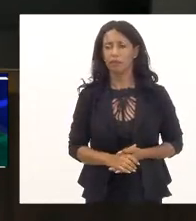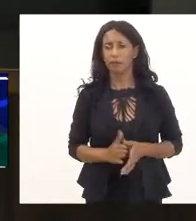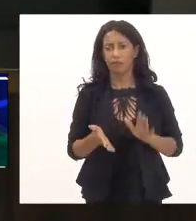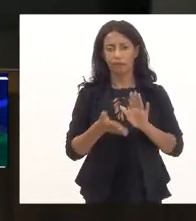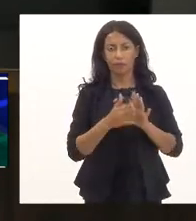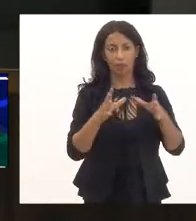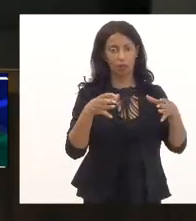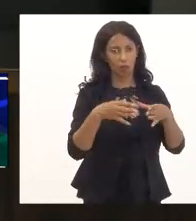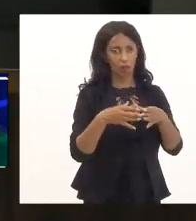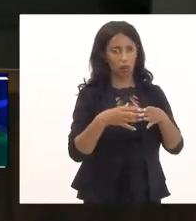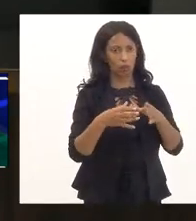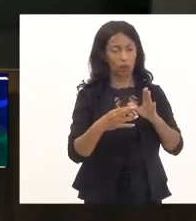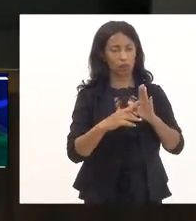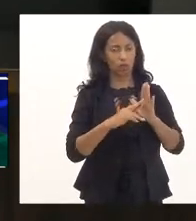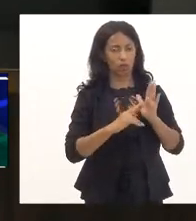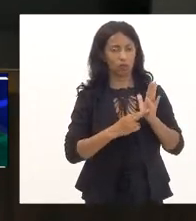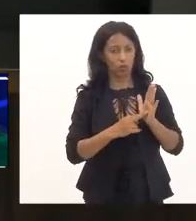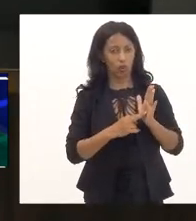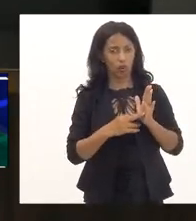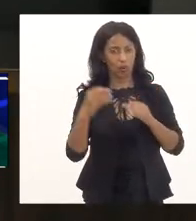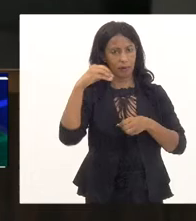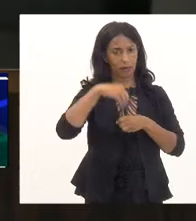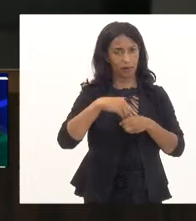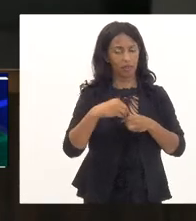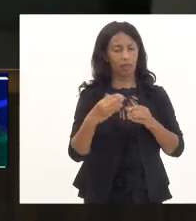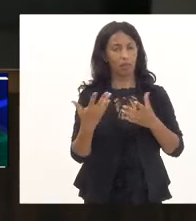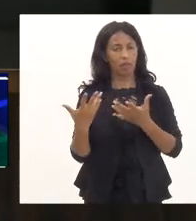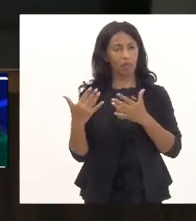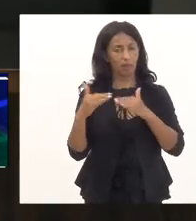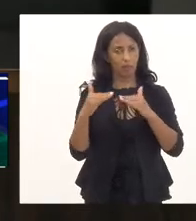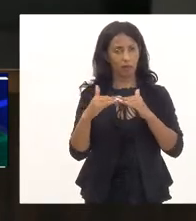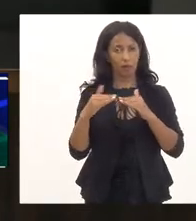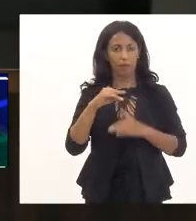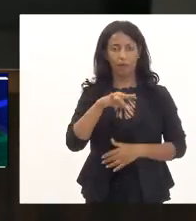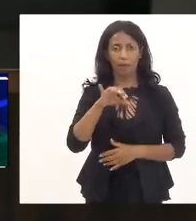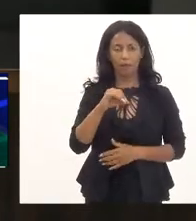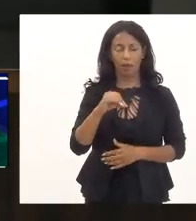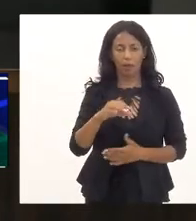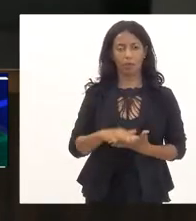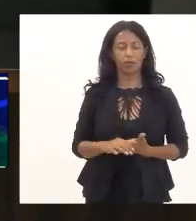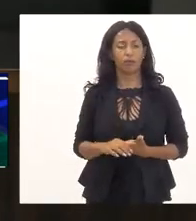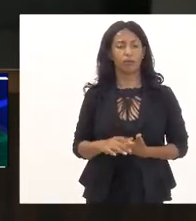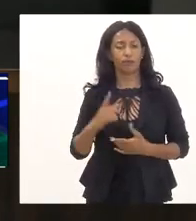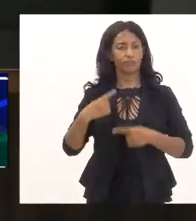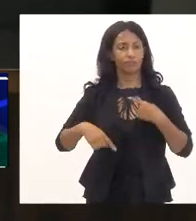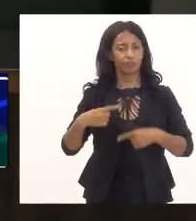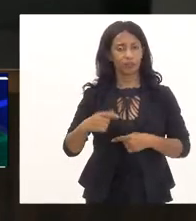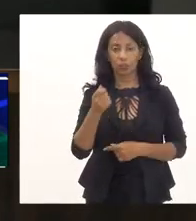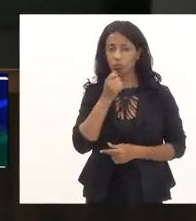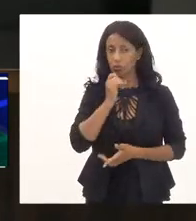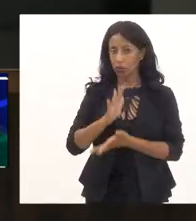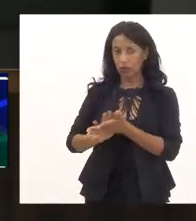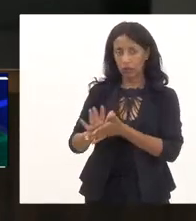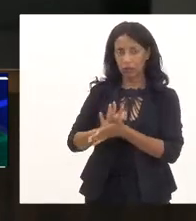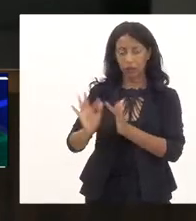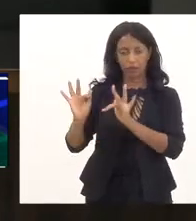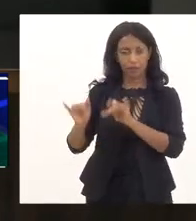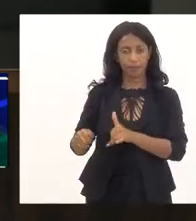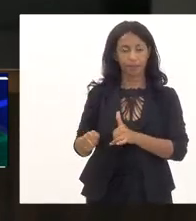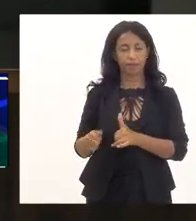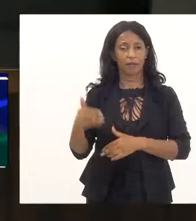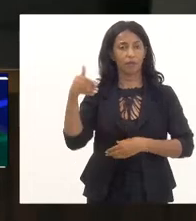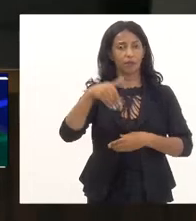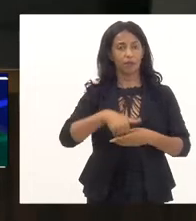Parecer da Comissão de Normas Internas e Proporções Externas, favorável, deputado Márcio Canella. Em discussão, não havendo que queira discutir, encerra a discussão,